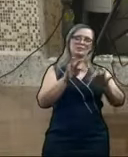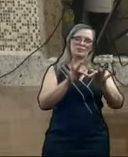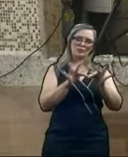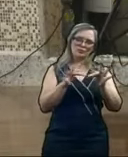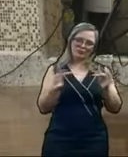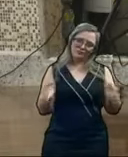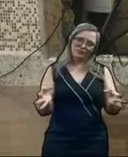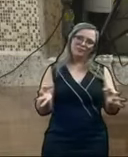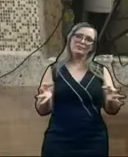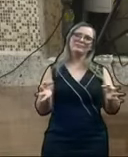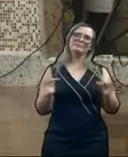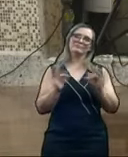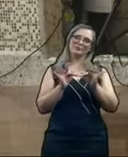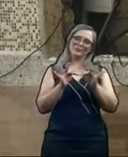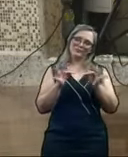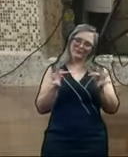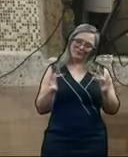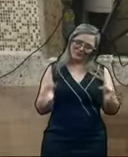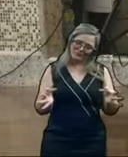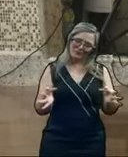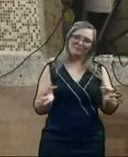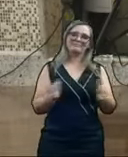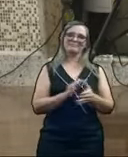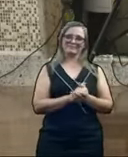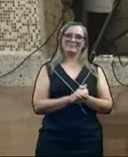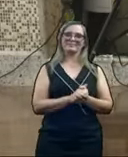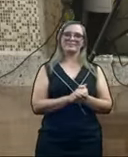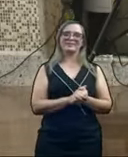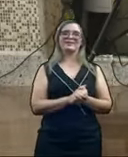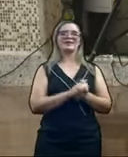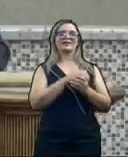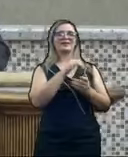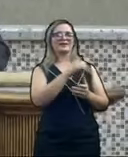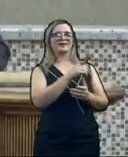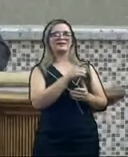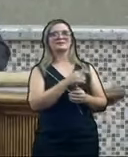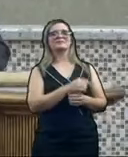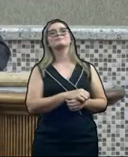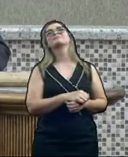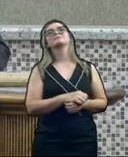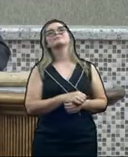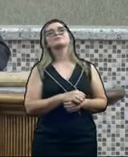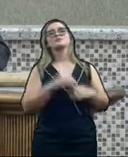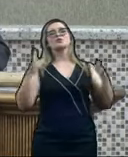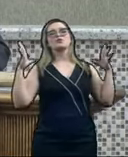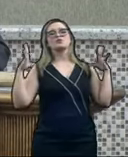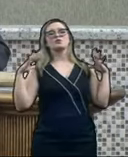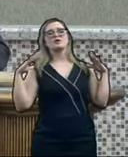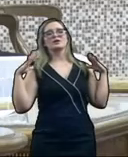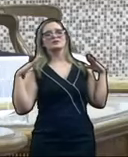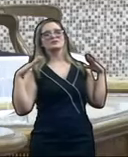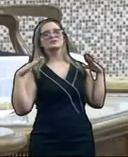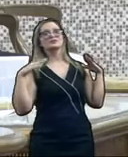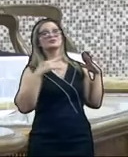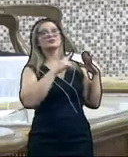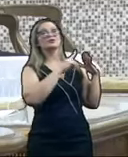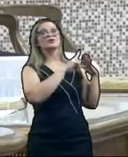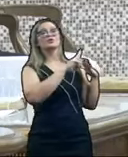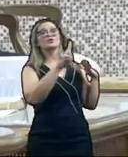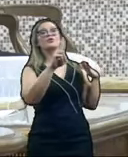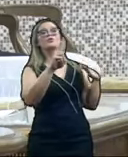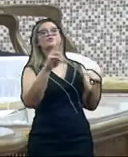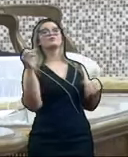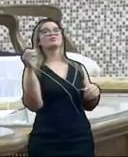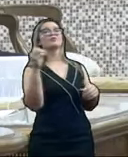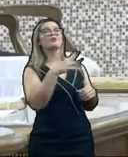partir de hoje mas a partir de hoje você não mais será Jacó mas Israel porque entrou aqui